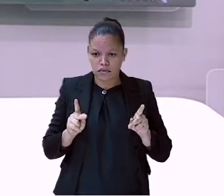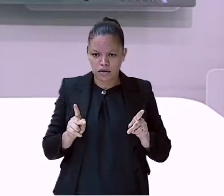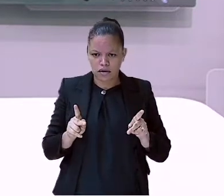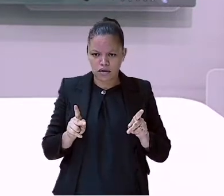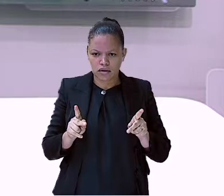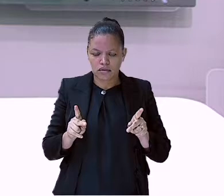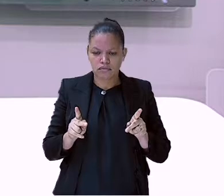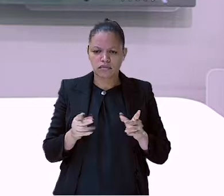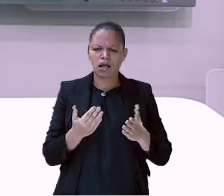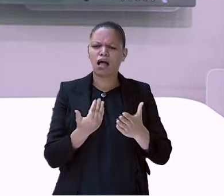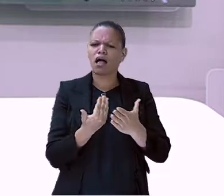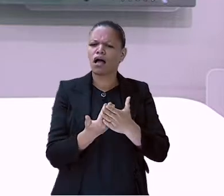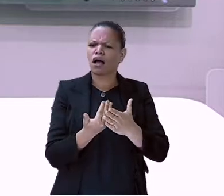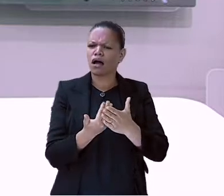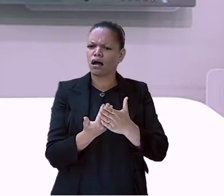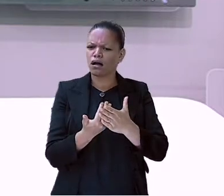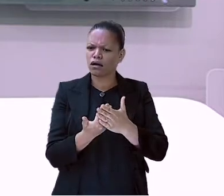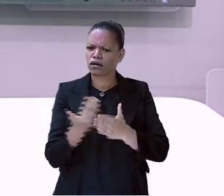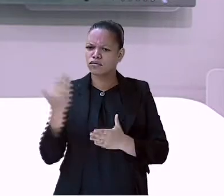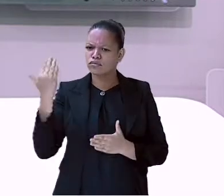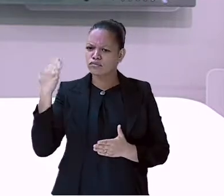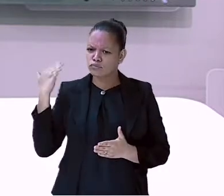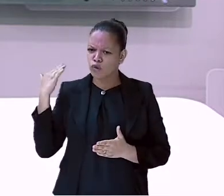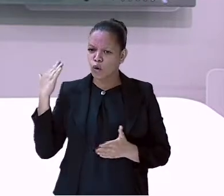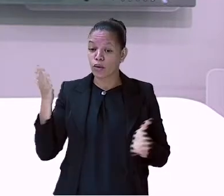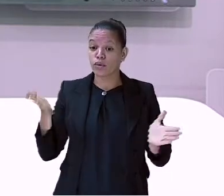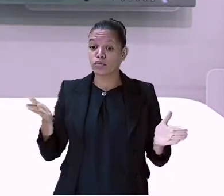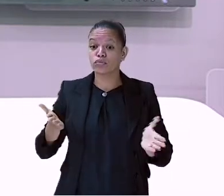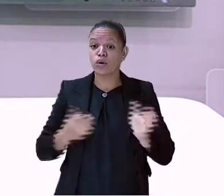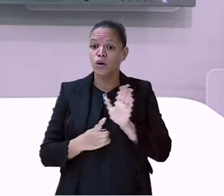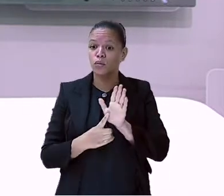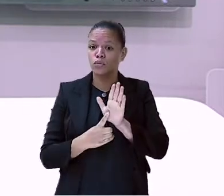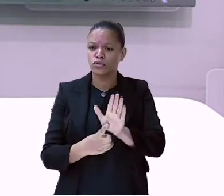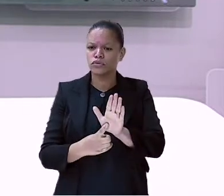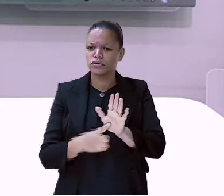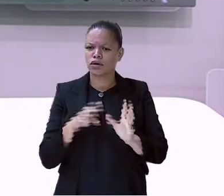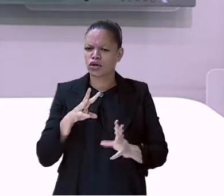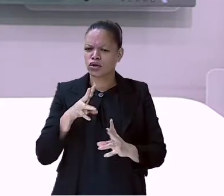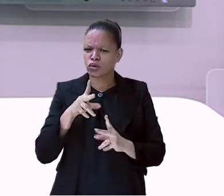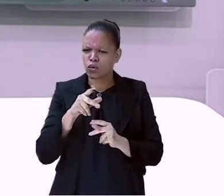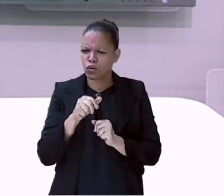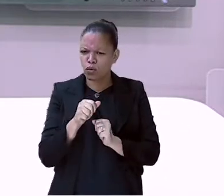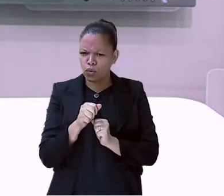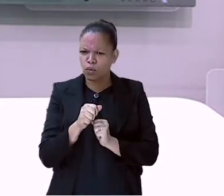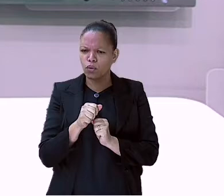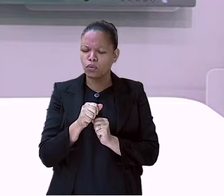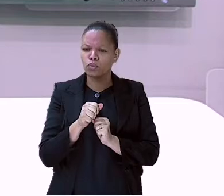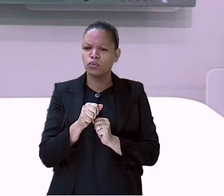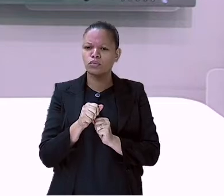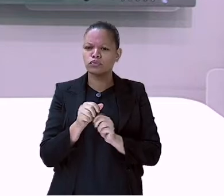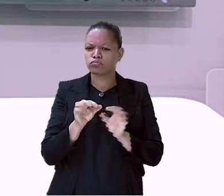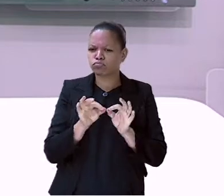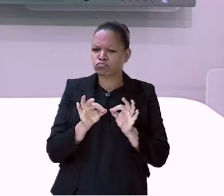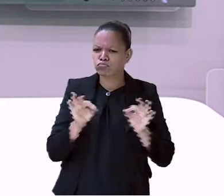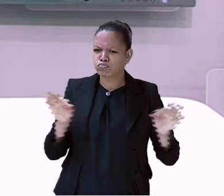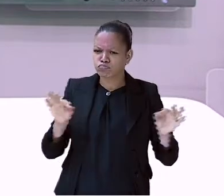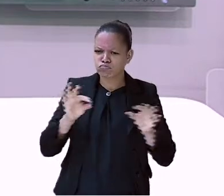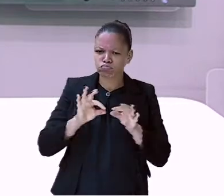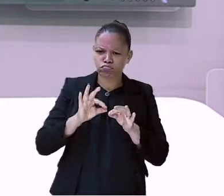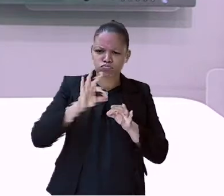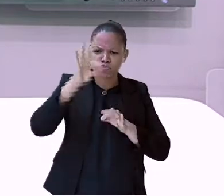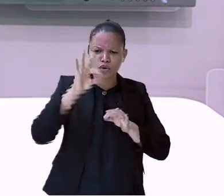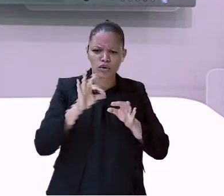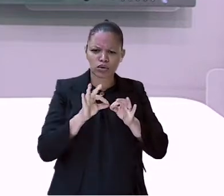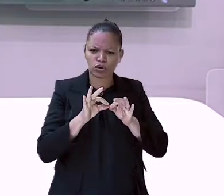de medidas presentes no nosso dia a dia, ok? Depois eu vim passando para a unidade de medida